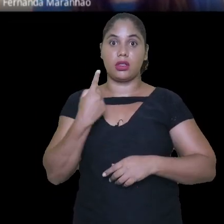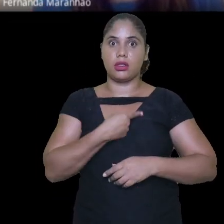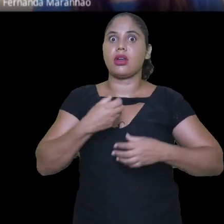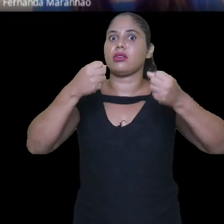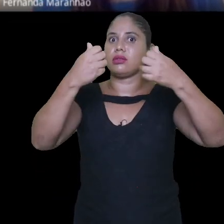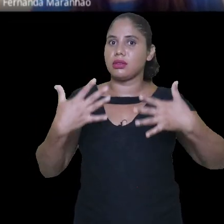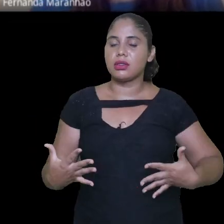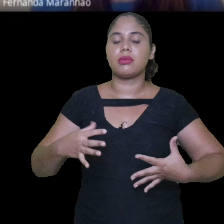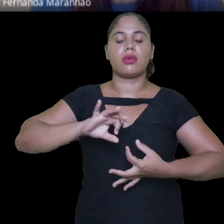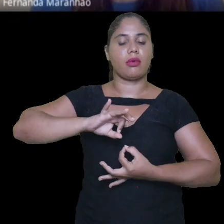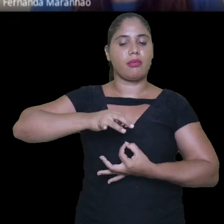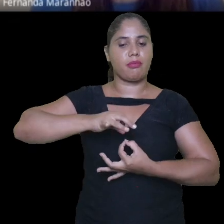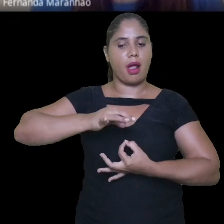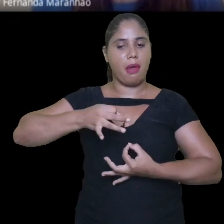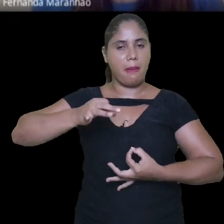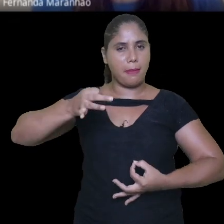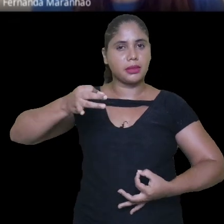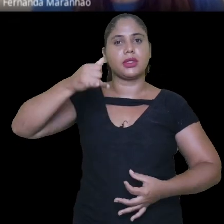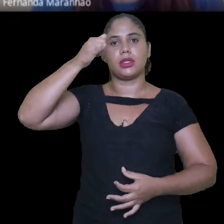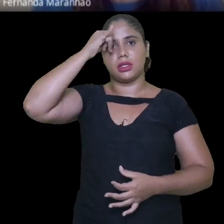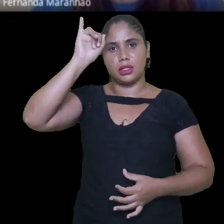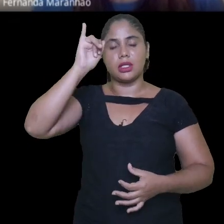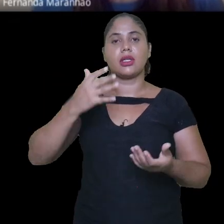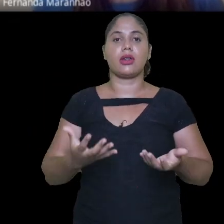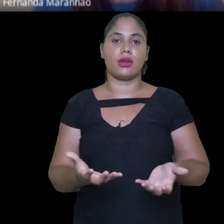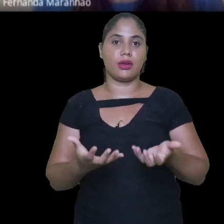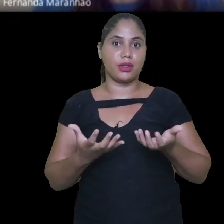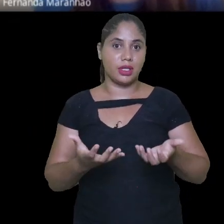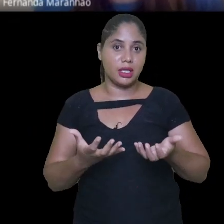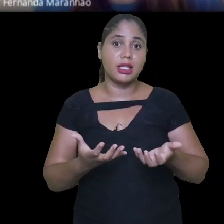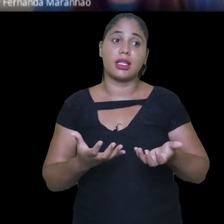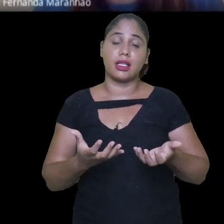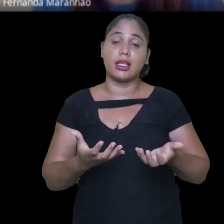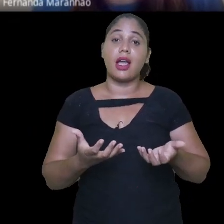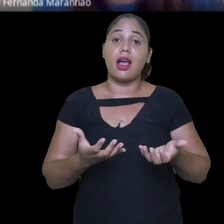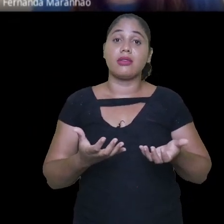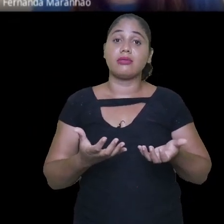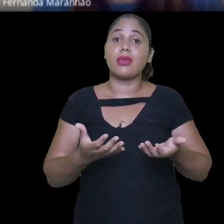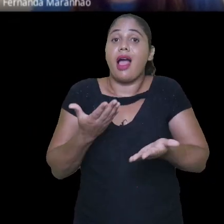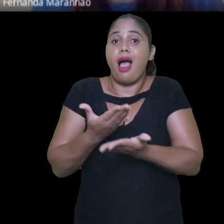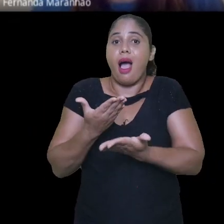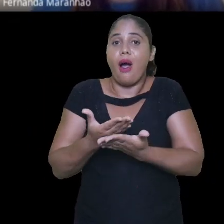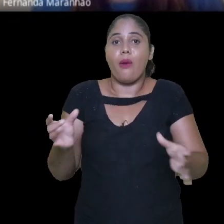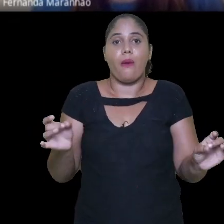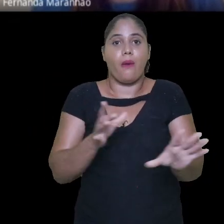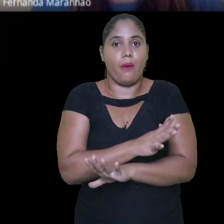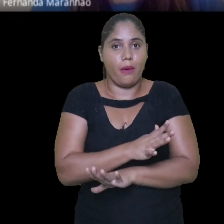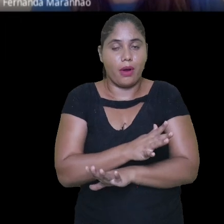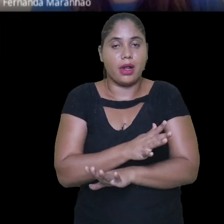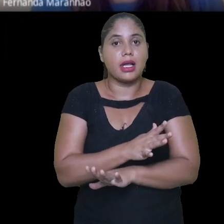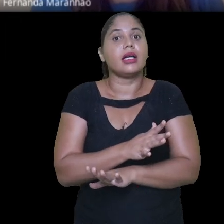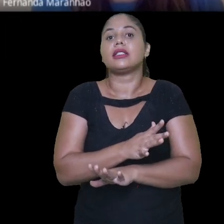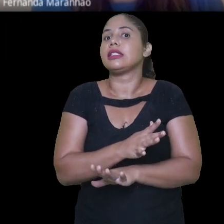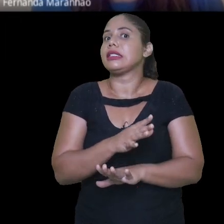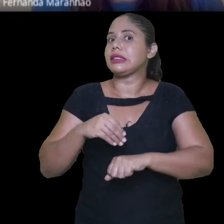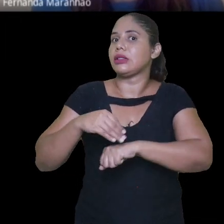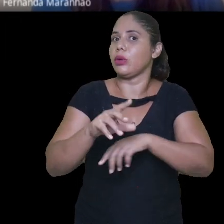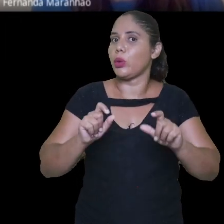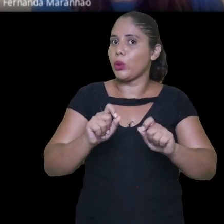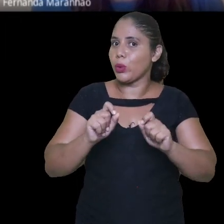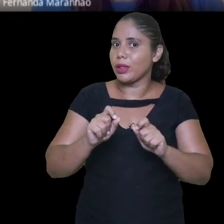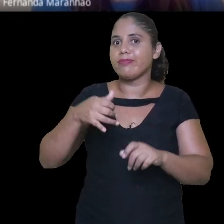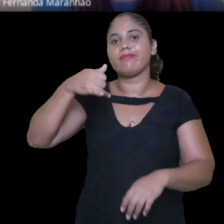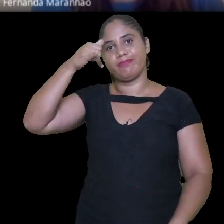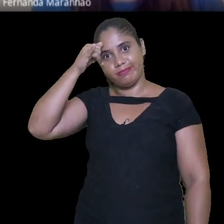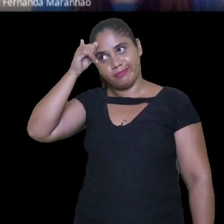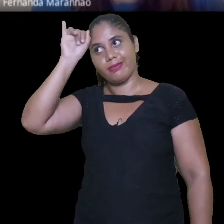prevenção, e eu queria trazer essa conclusão para a nossa aula, dizendo que prevenir sempre é melhor do que tratar. Então, a